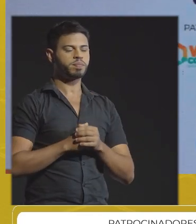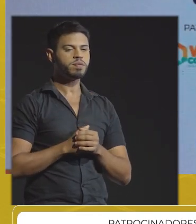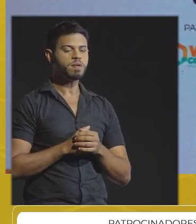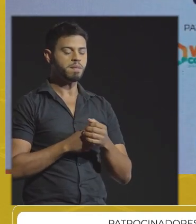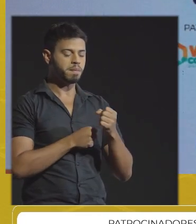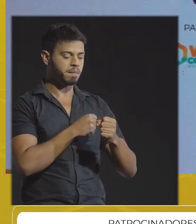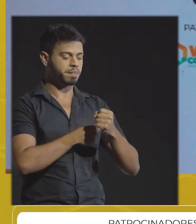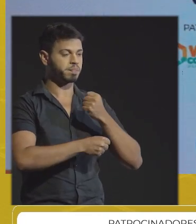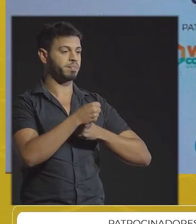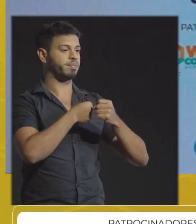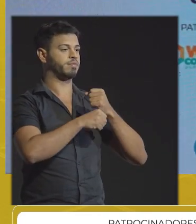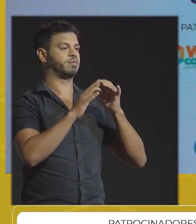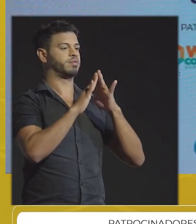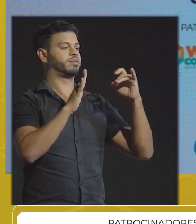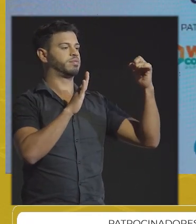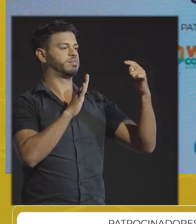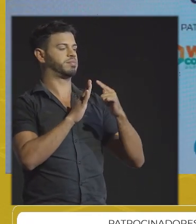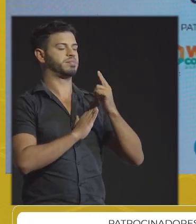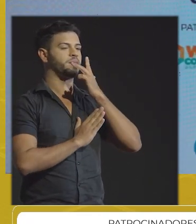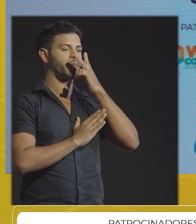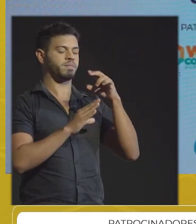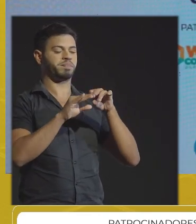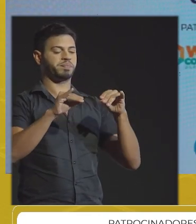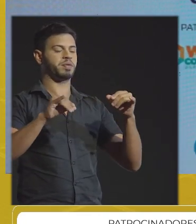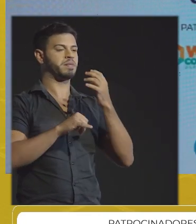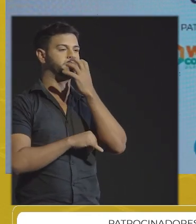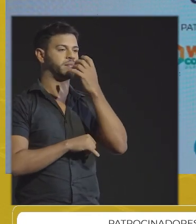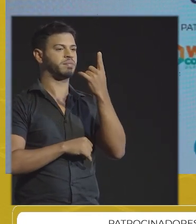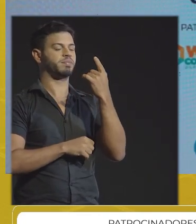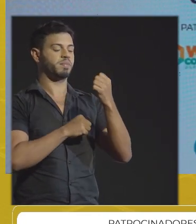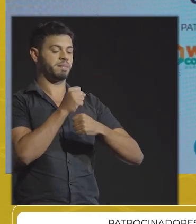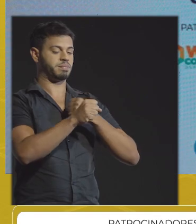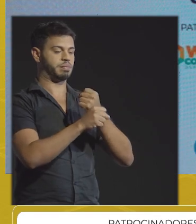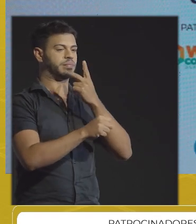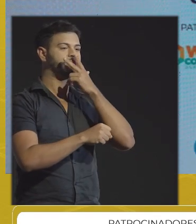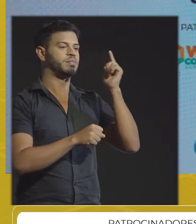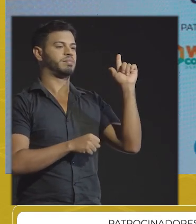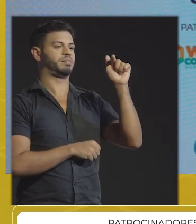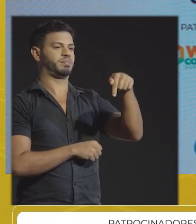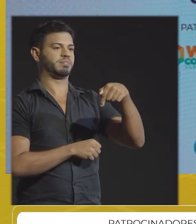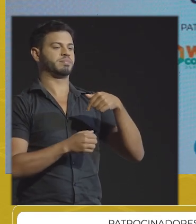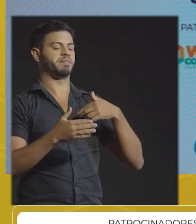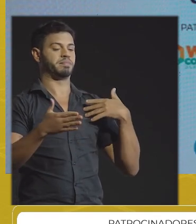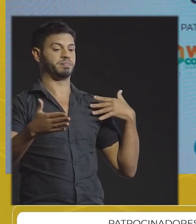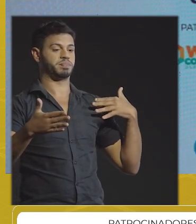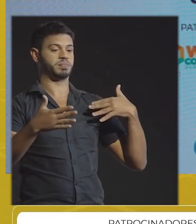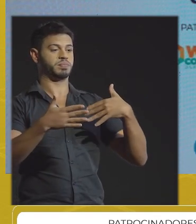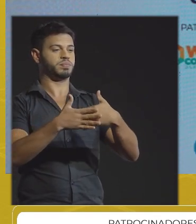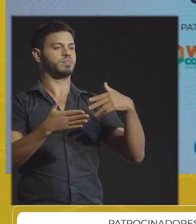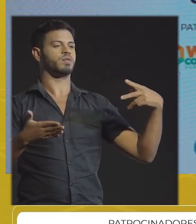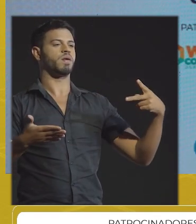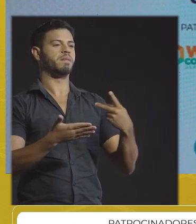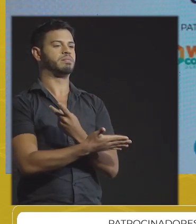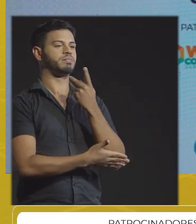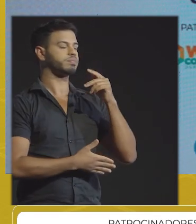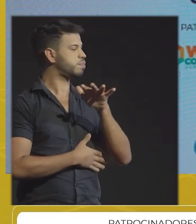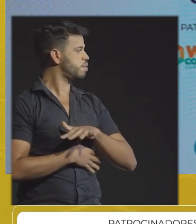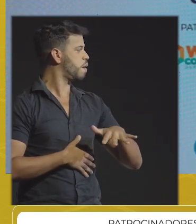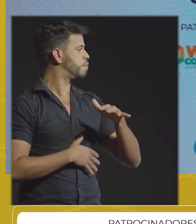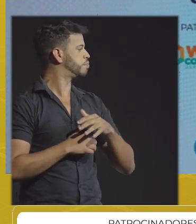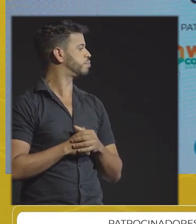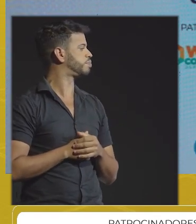os anos do solar são anos de cachorro né um ano vale por sete dada a velocidade que acontecem as coisas no setor